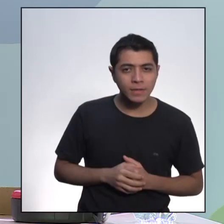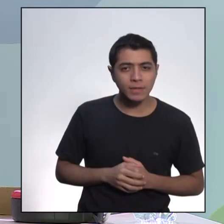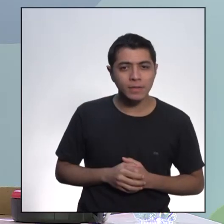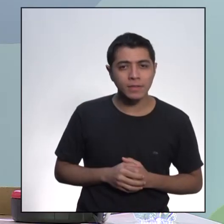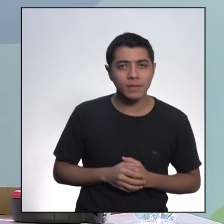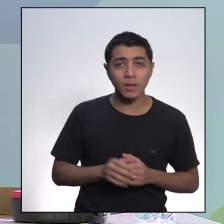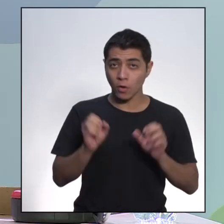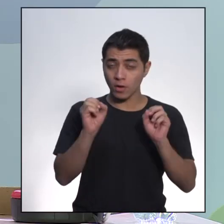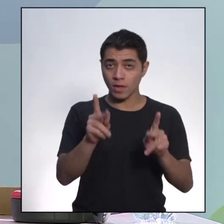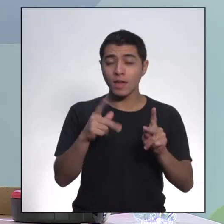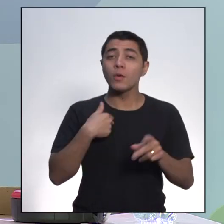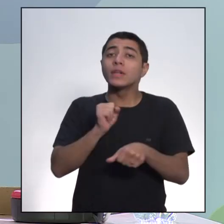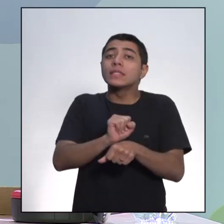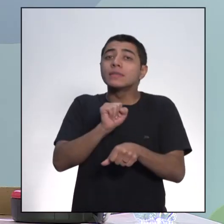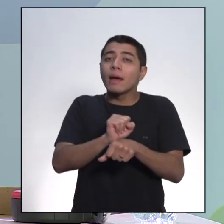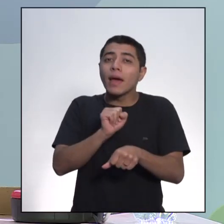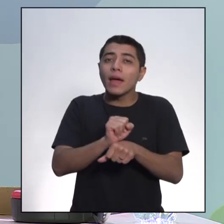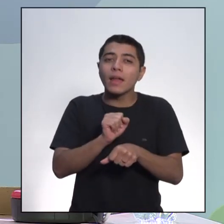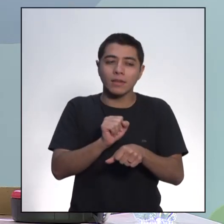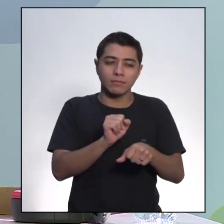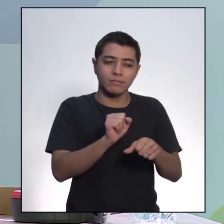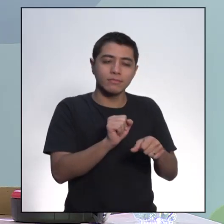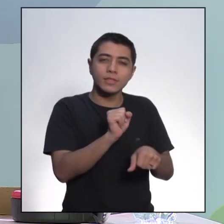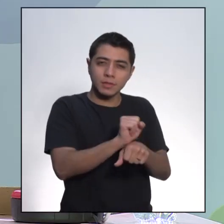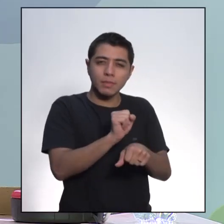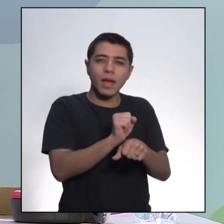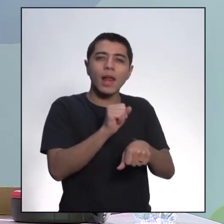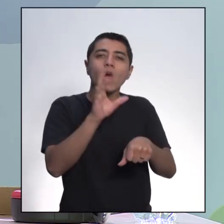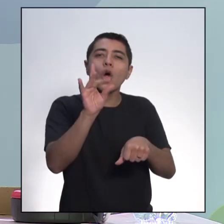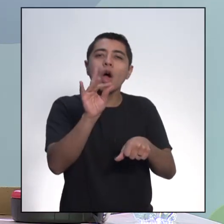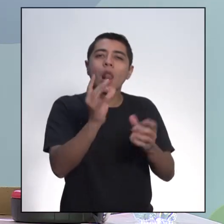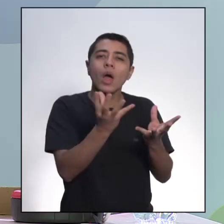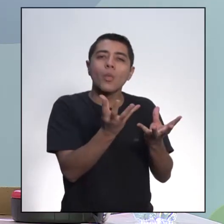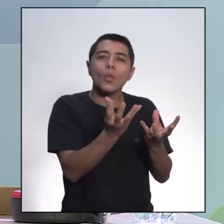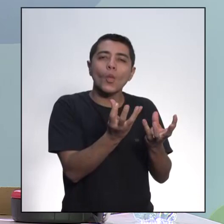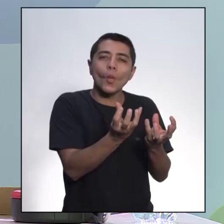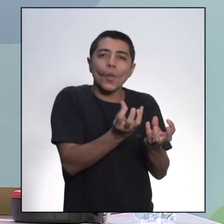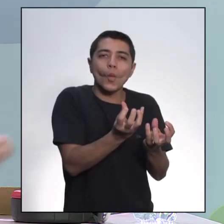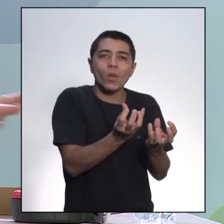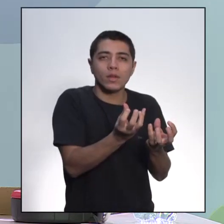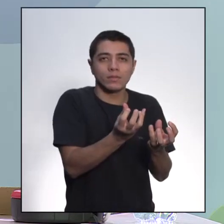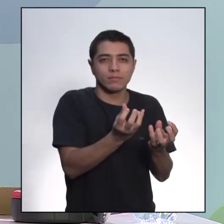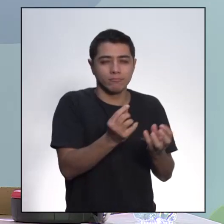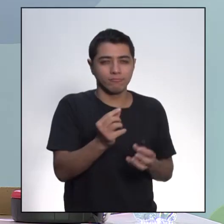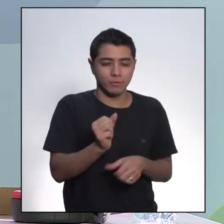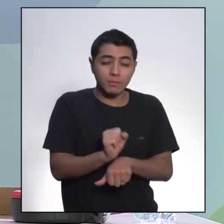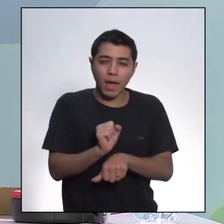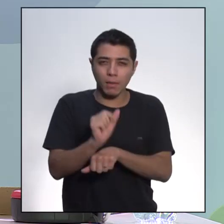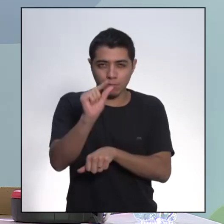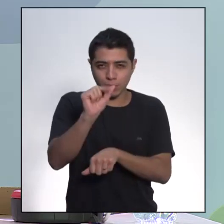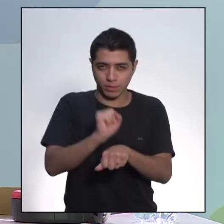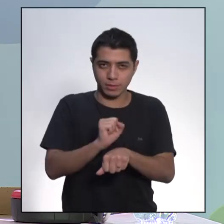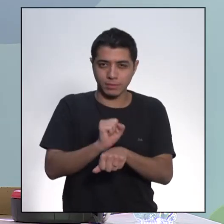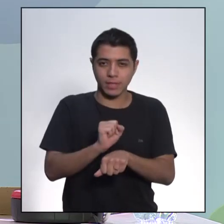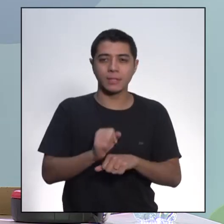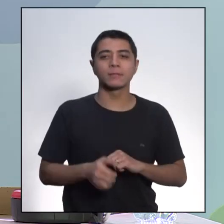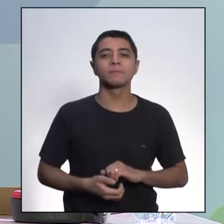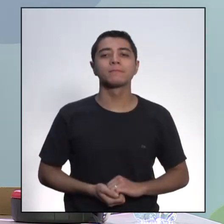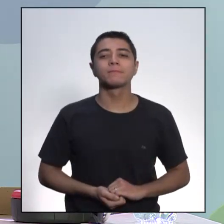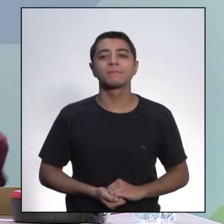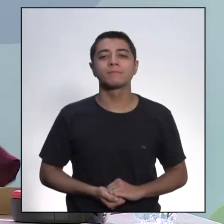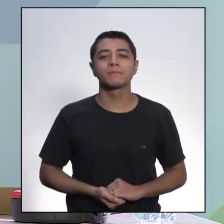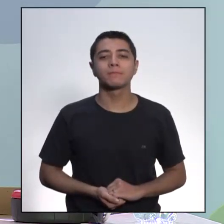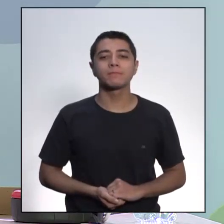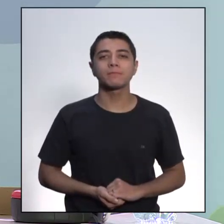vou ter que esperar que ela seque um pouquinho, tá? Então, eu vou pôr esse aqui do lado, esperar que ela seque. Vou fazer a